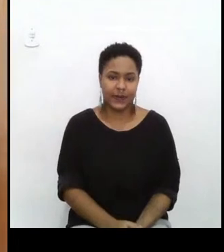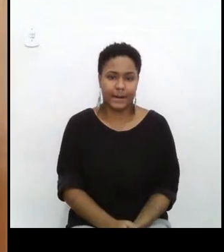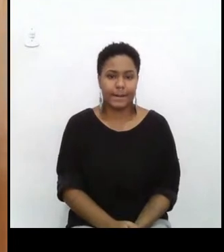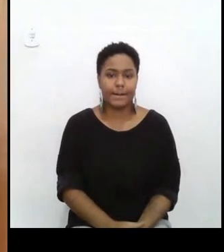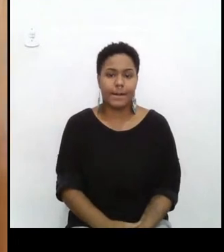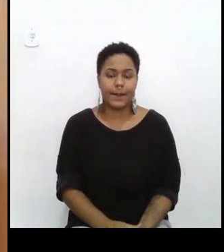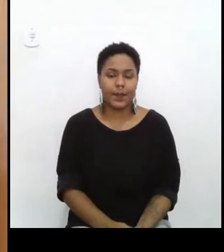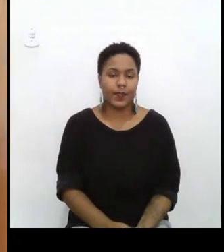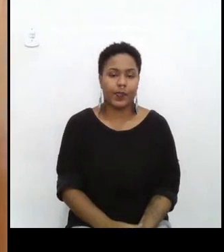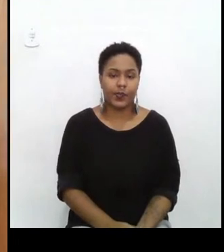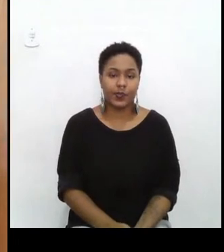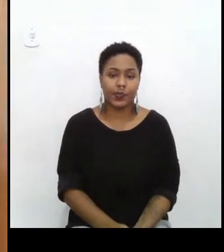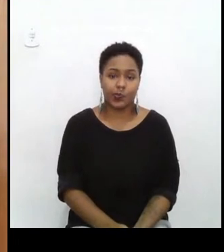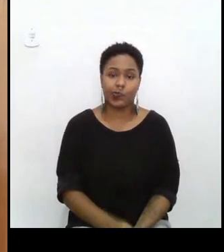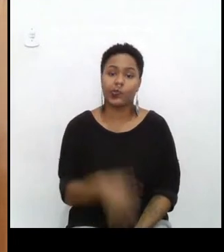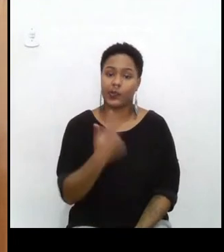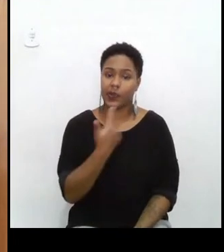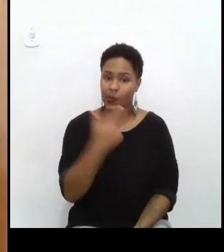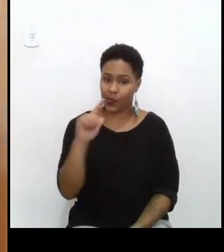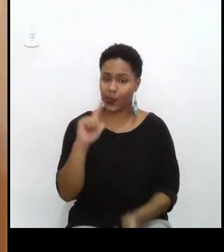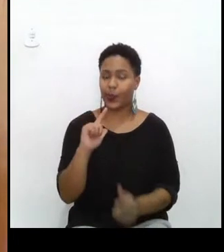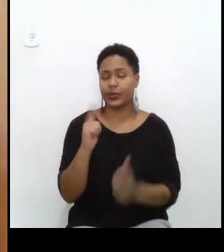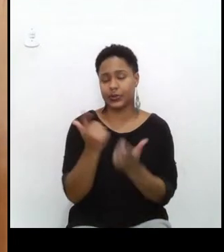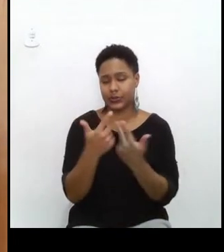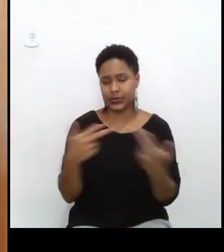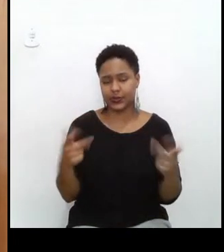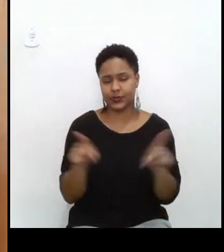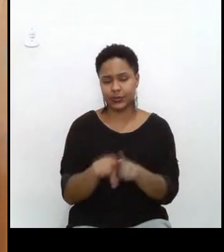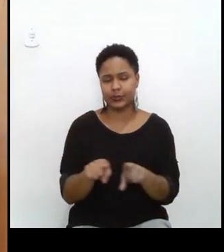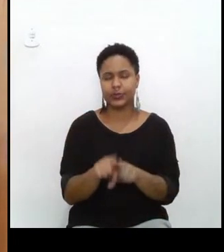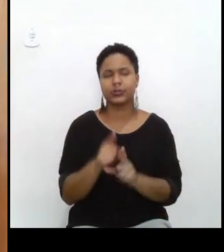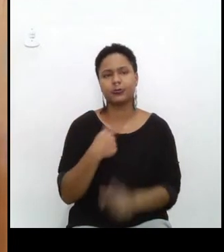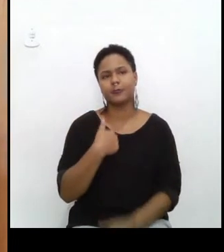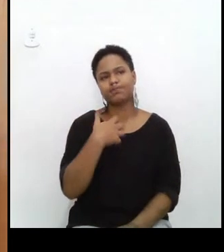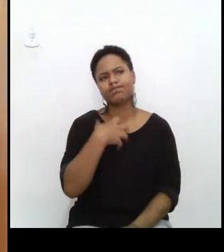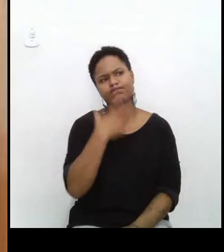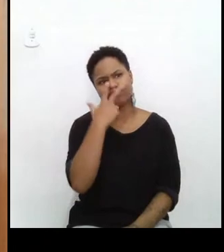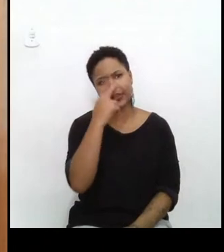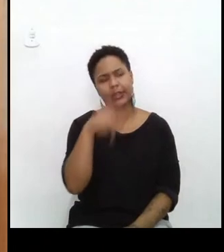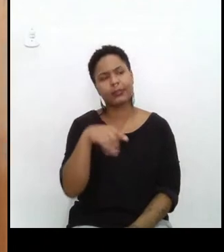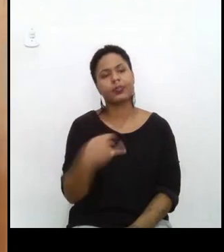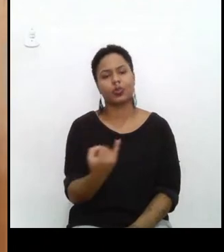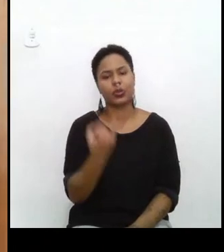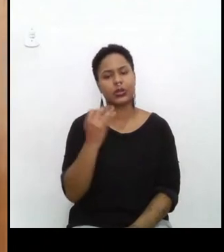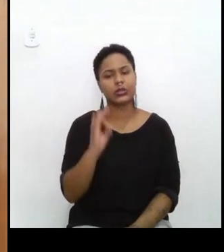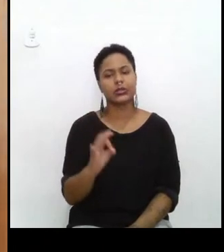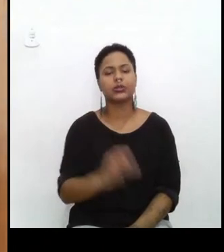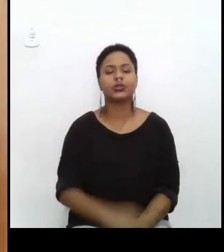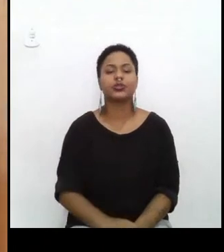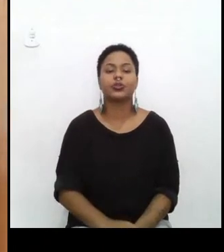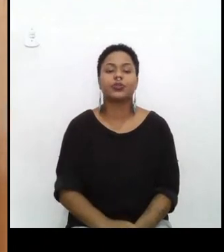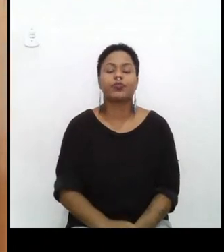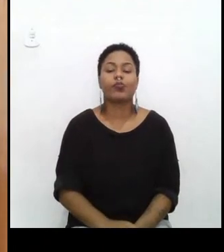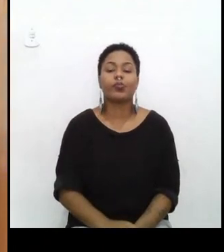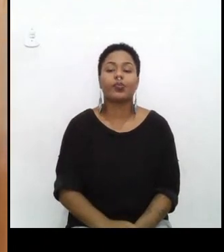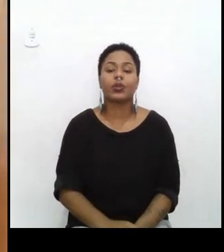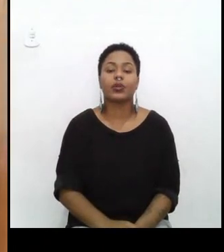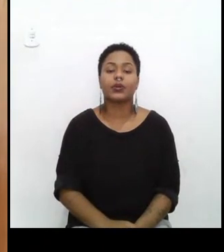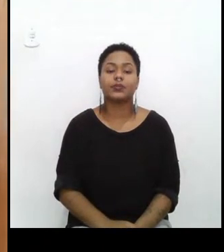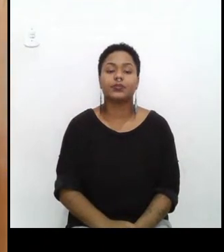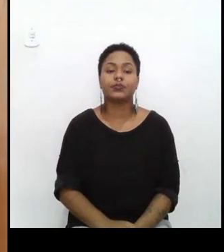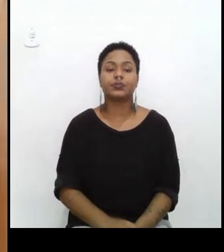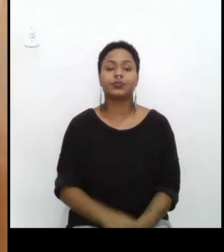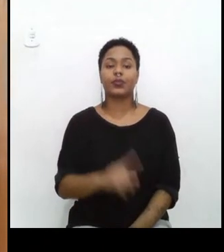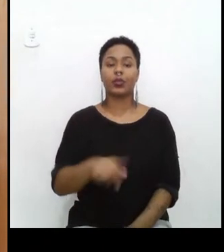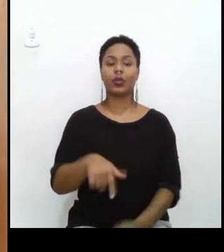é que aparece nessa região não é que é o leitor processo como a construção de um relato